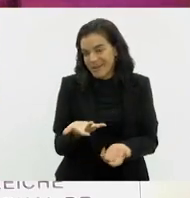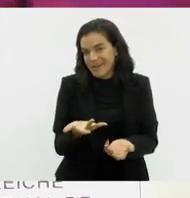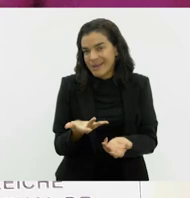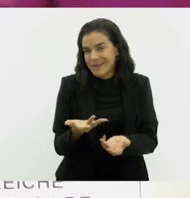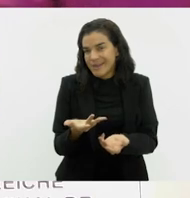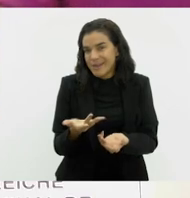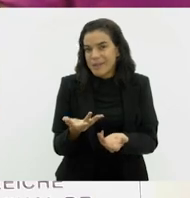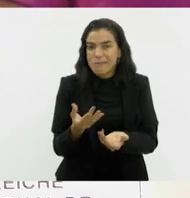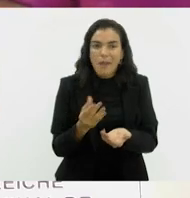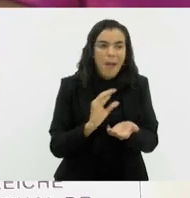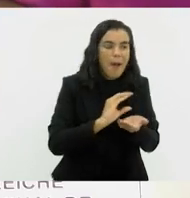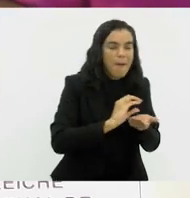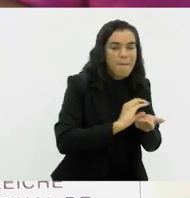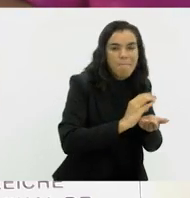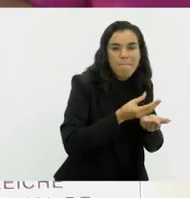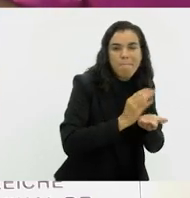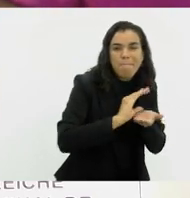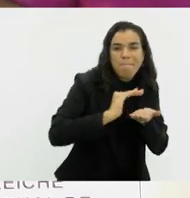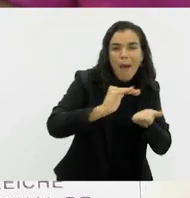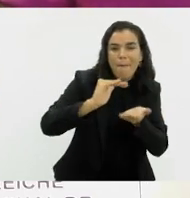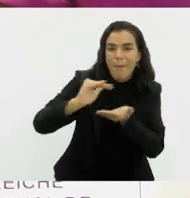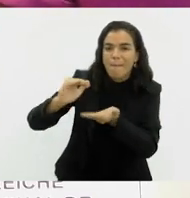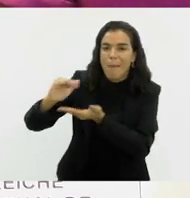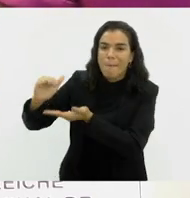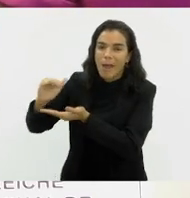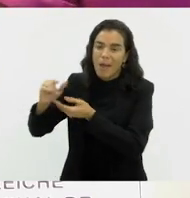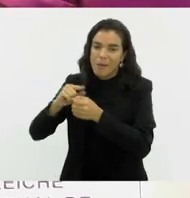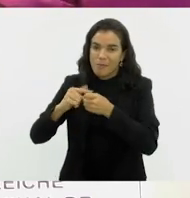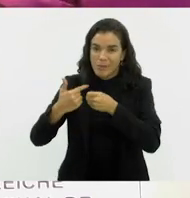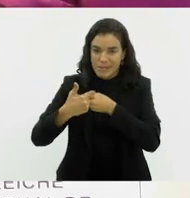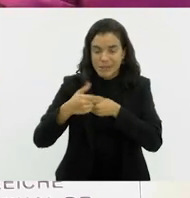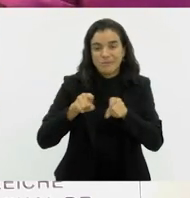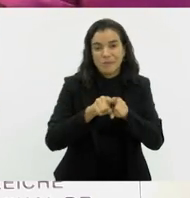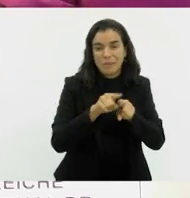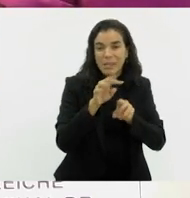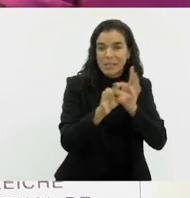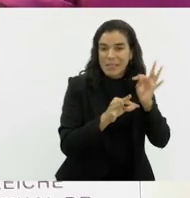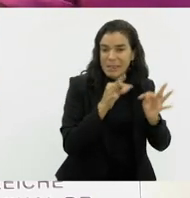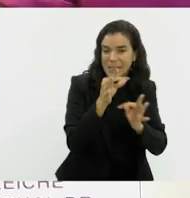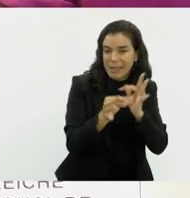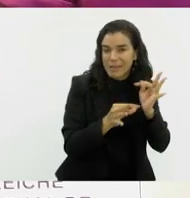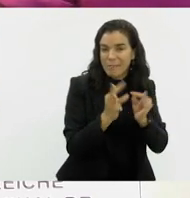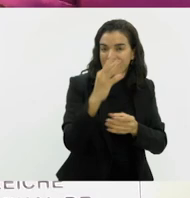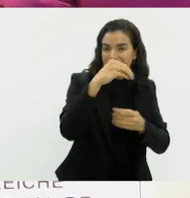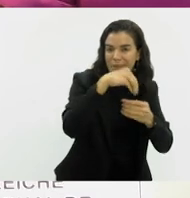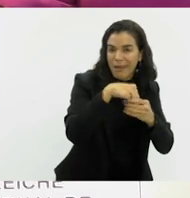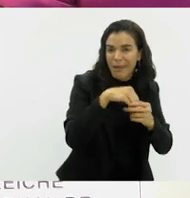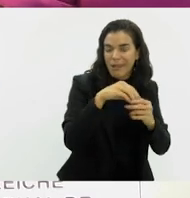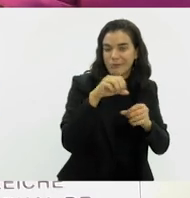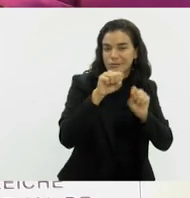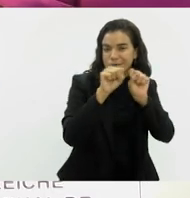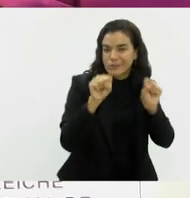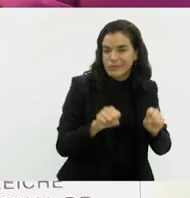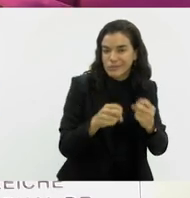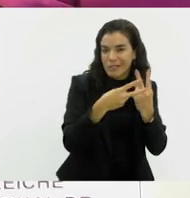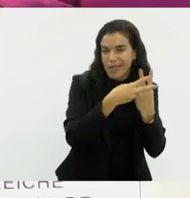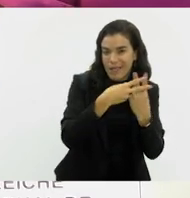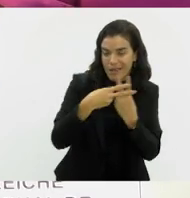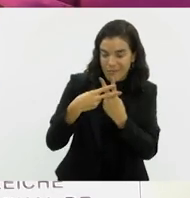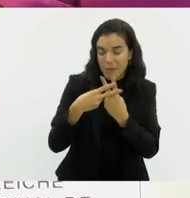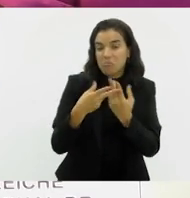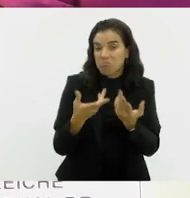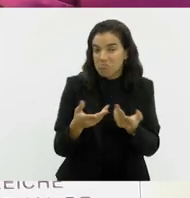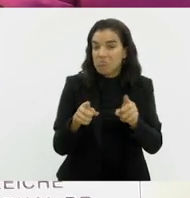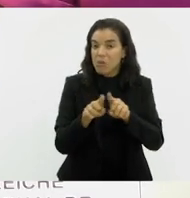para os municípios e, obviamente, repassado também para o tratamento dos pacientes dentro do sistema prisional.